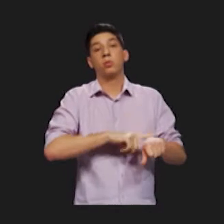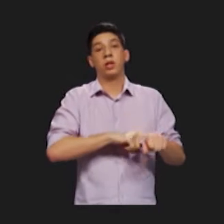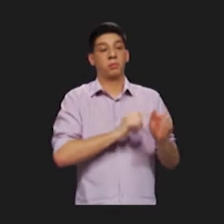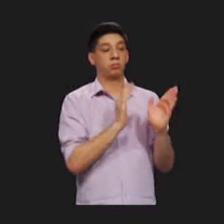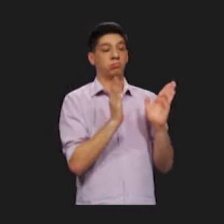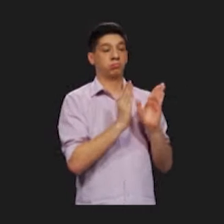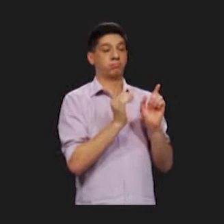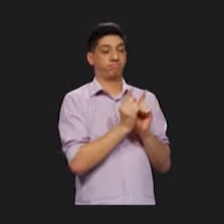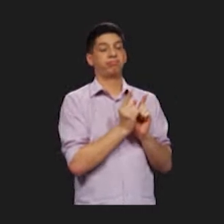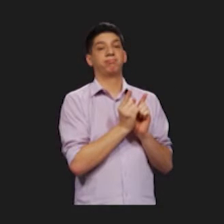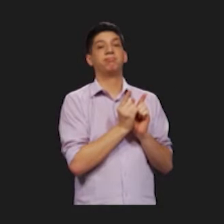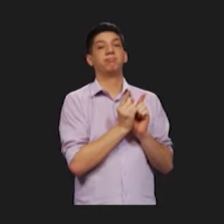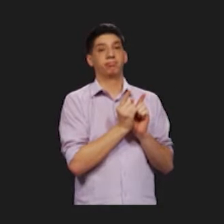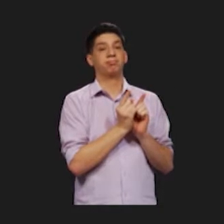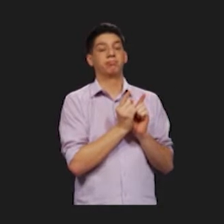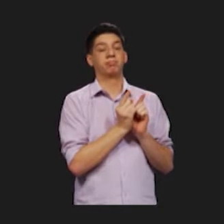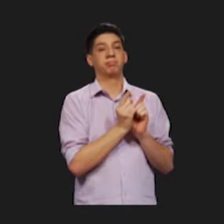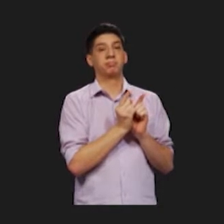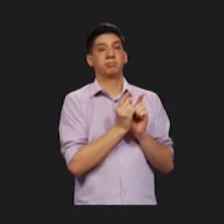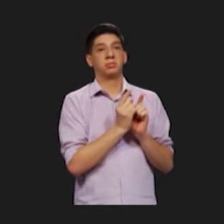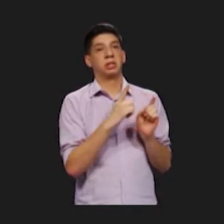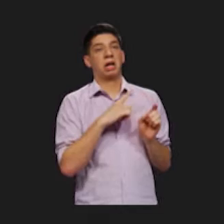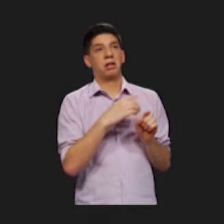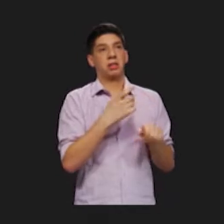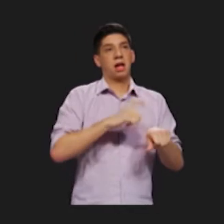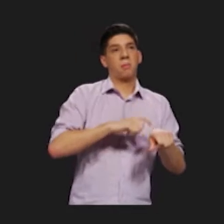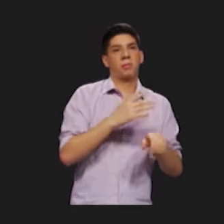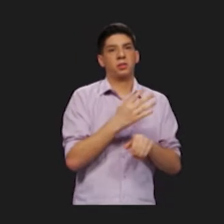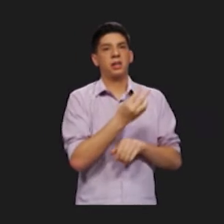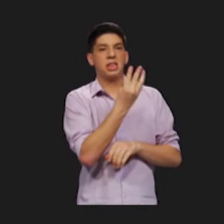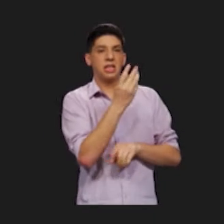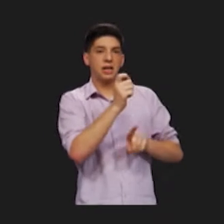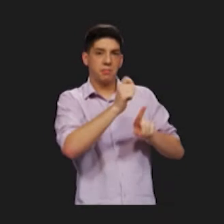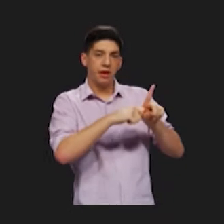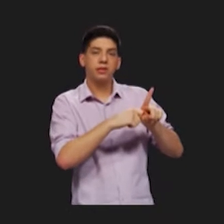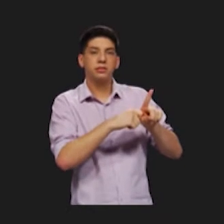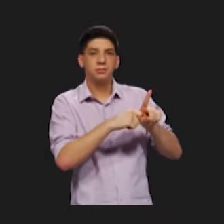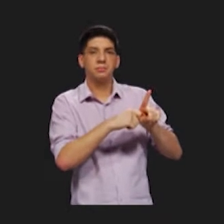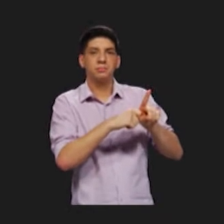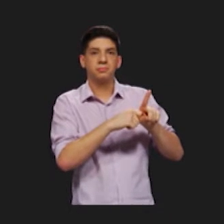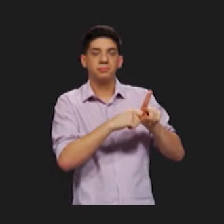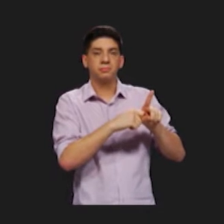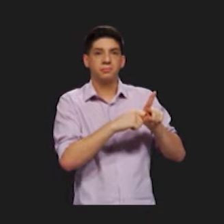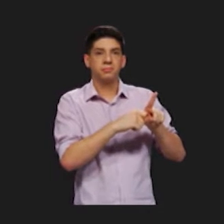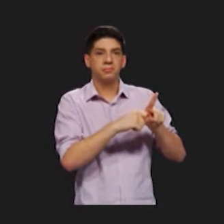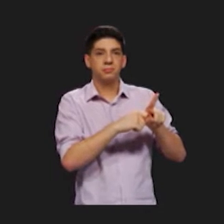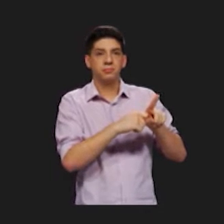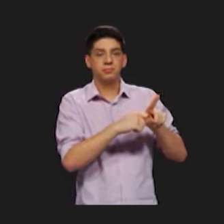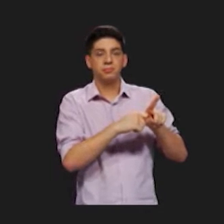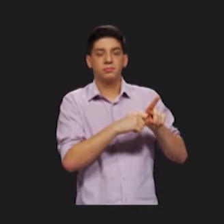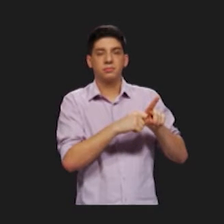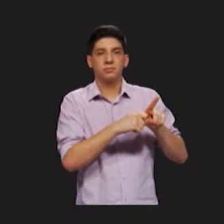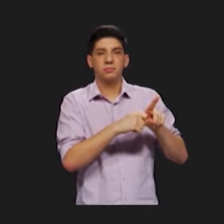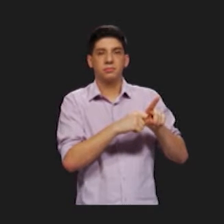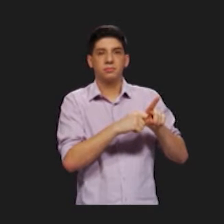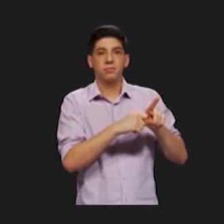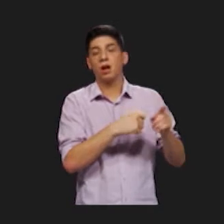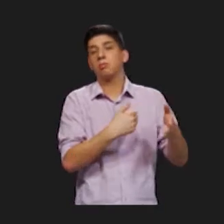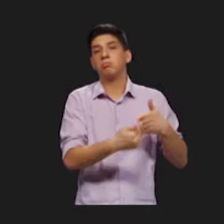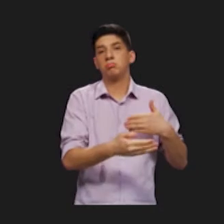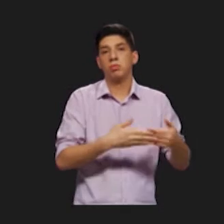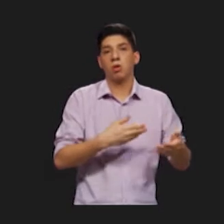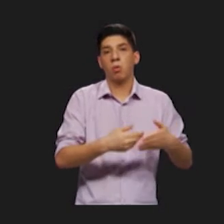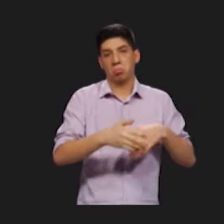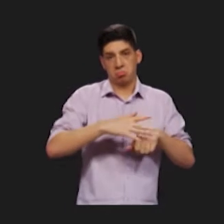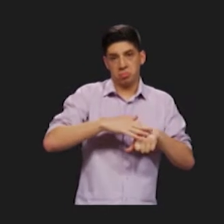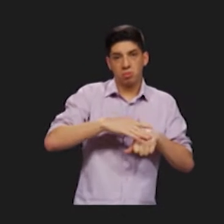tempo, passa aí de duração mais ou menos de 3 meses e, em qualquer caso, a pessoa tem que